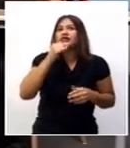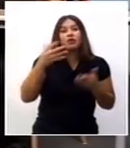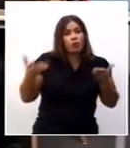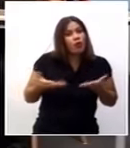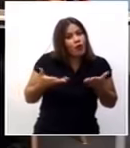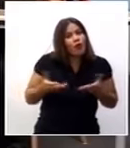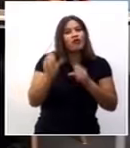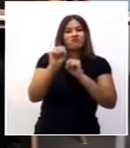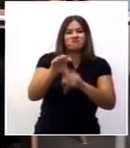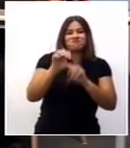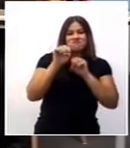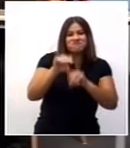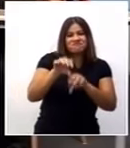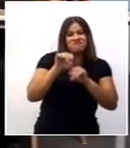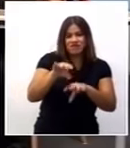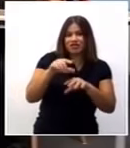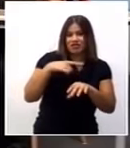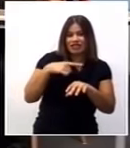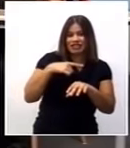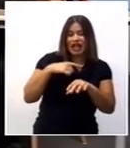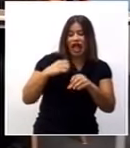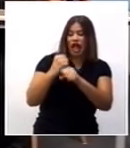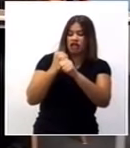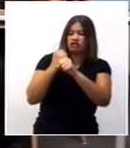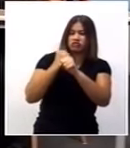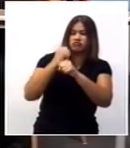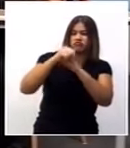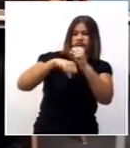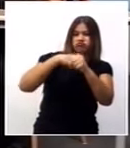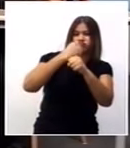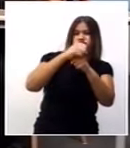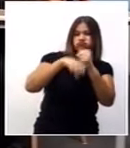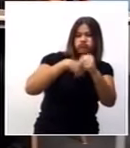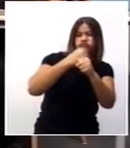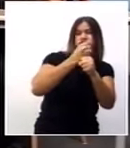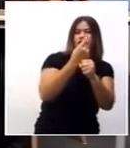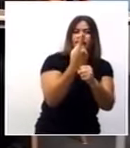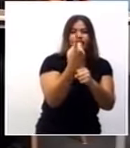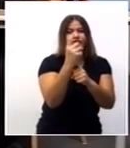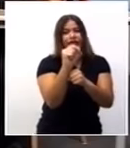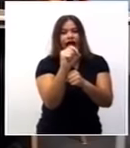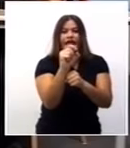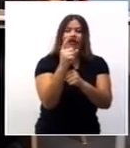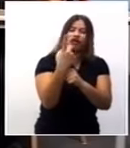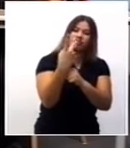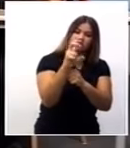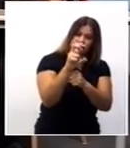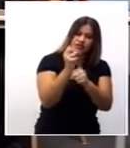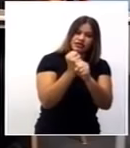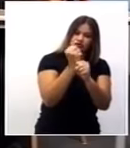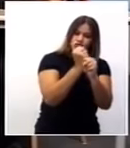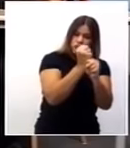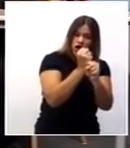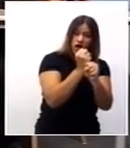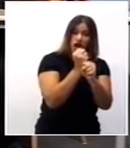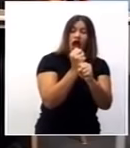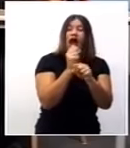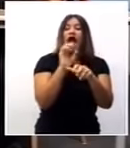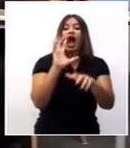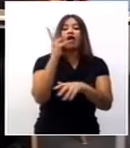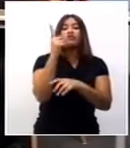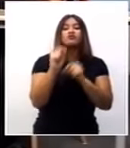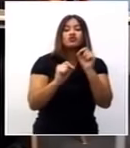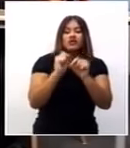15 anos, vão analisar nossas aulas para ver como que eram aulas verdade. no passado. Afinal de contas, nós estamos passando um momento histórico único,